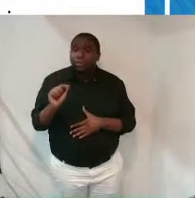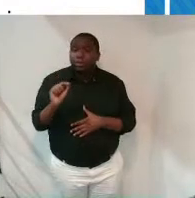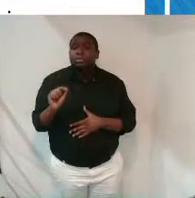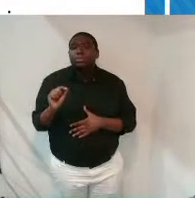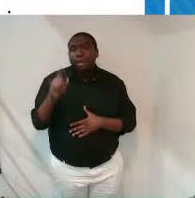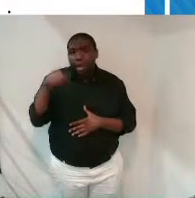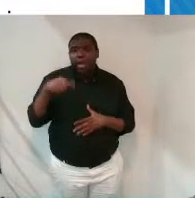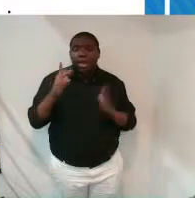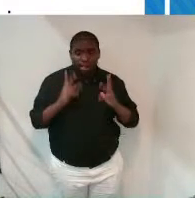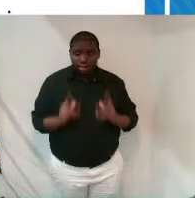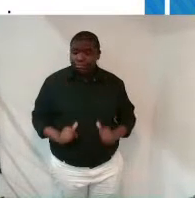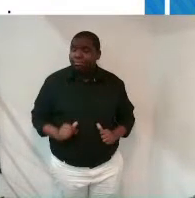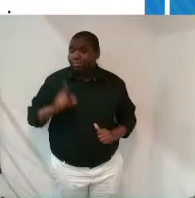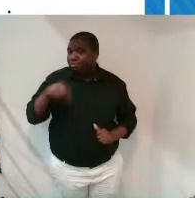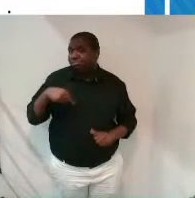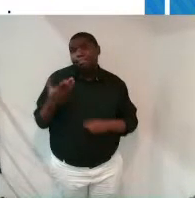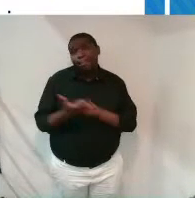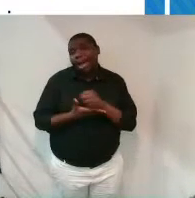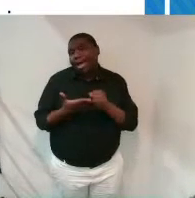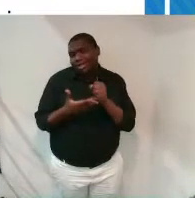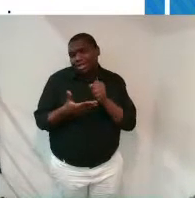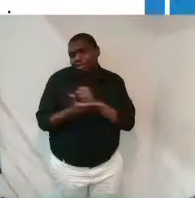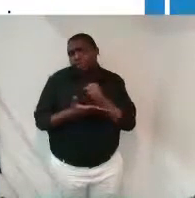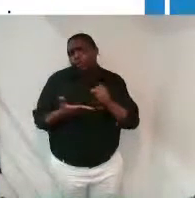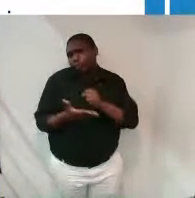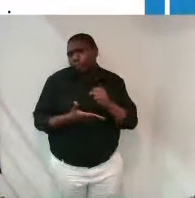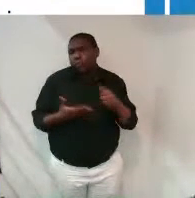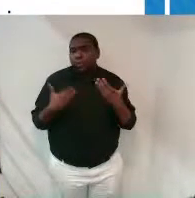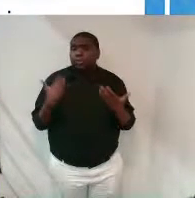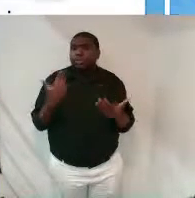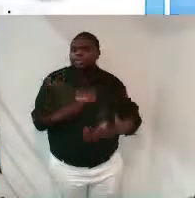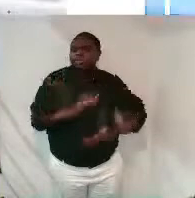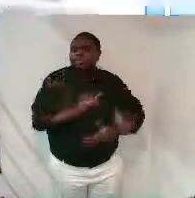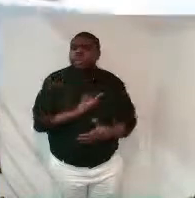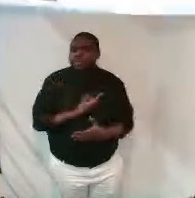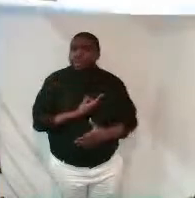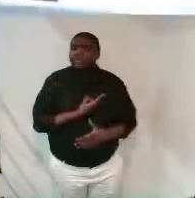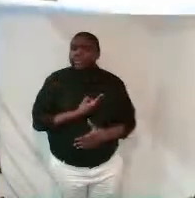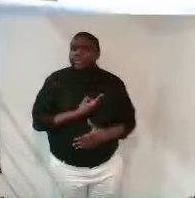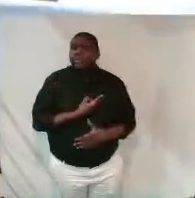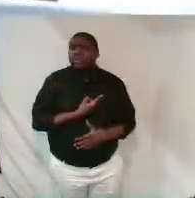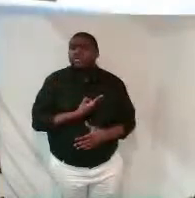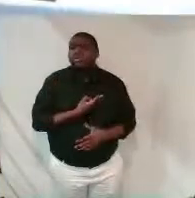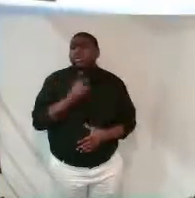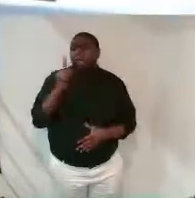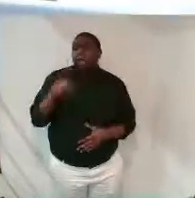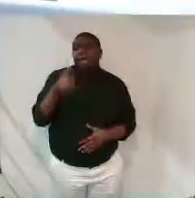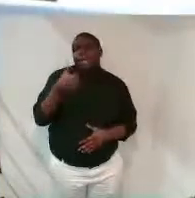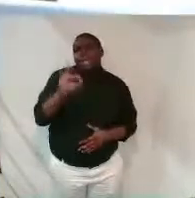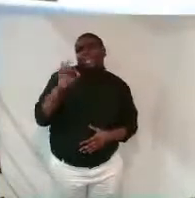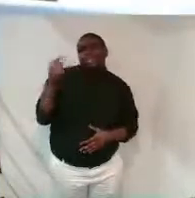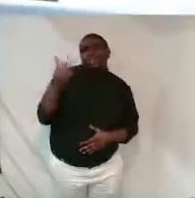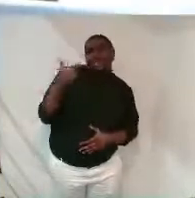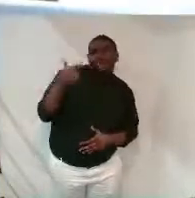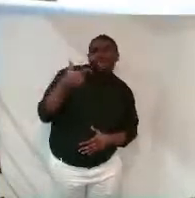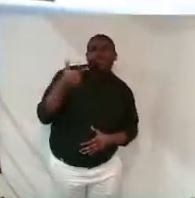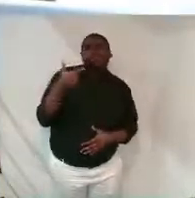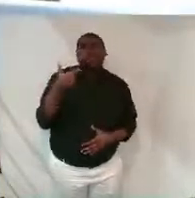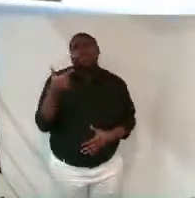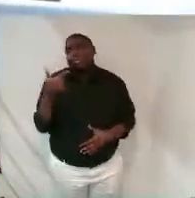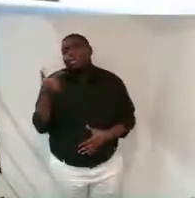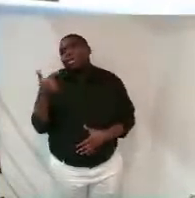saneamento é básico. Né, e nesse ponto ainda nós estamos em condições, apesar de sermos aí a 12ª, 11ª economia